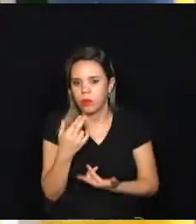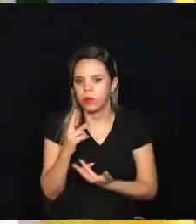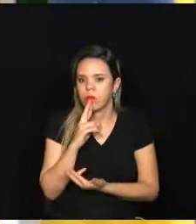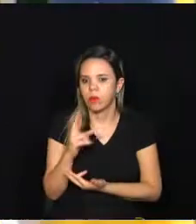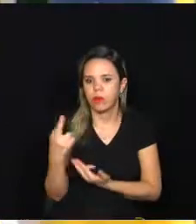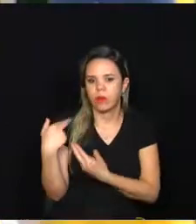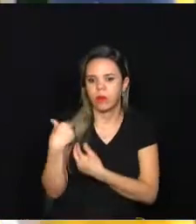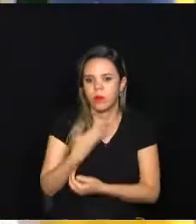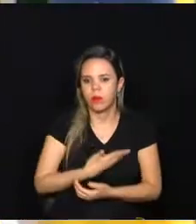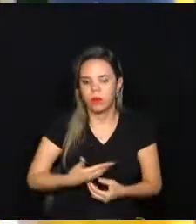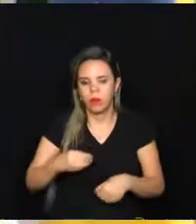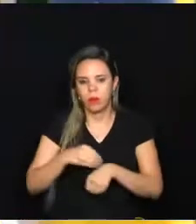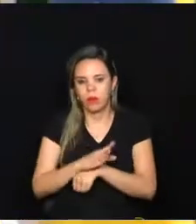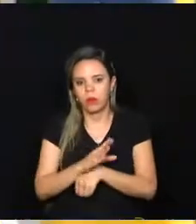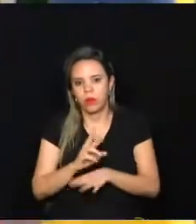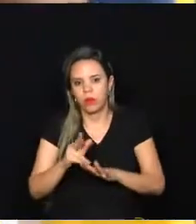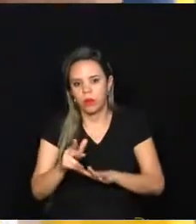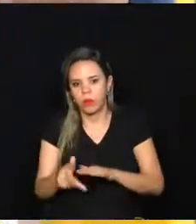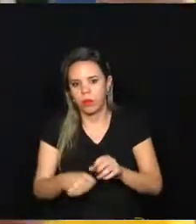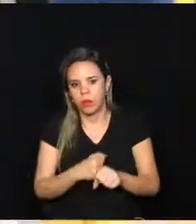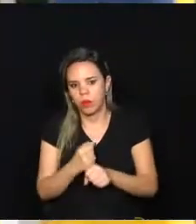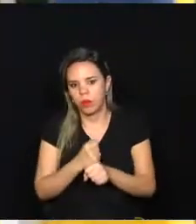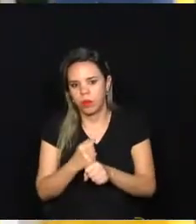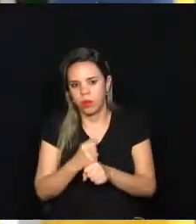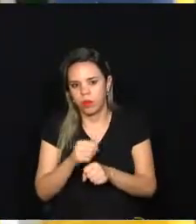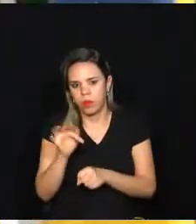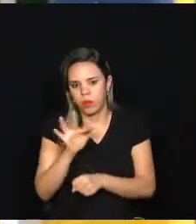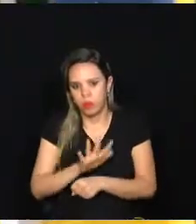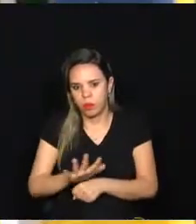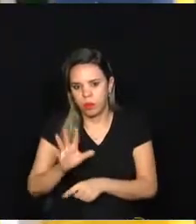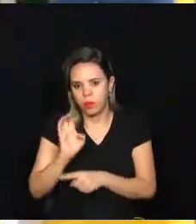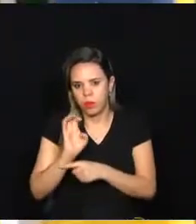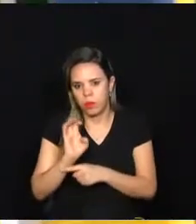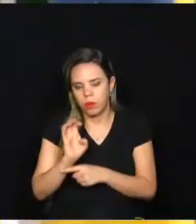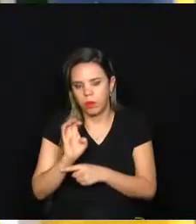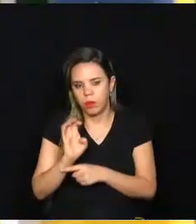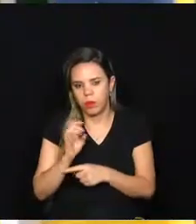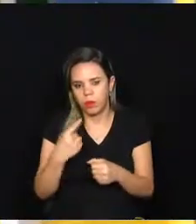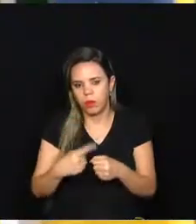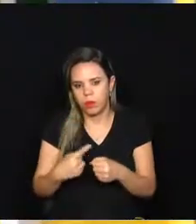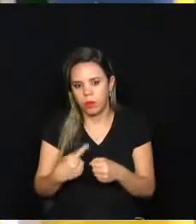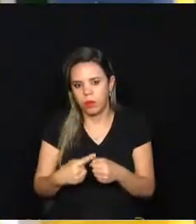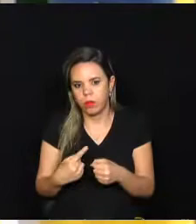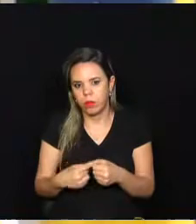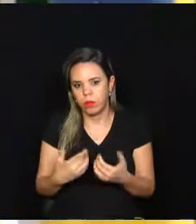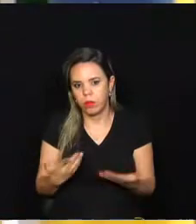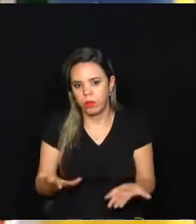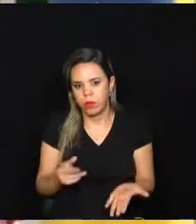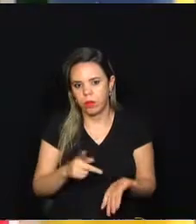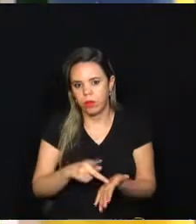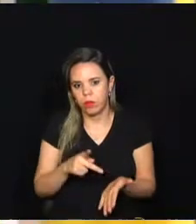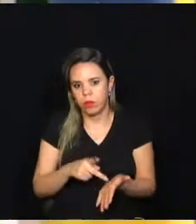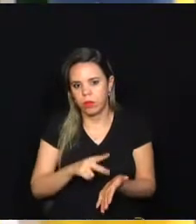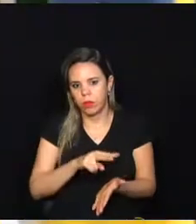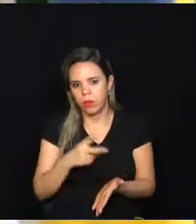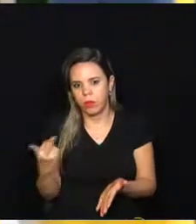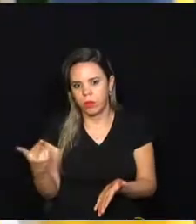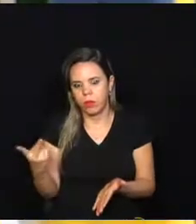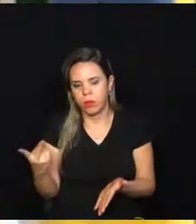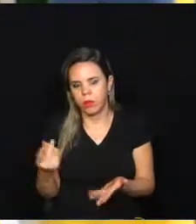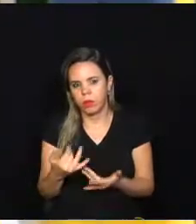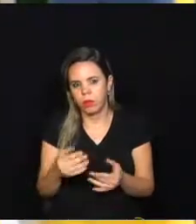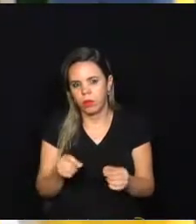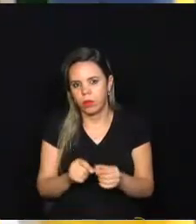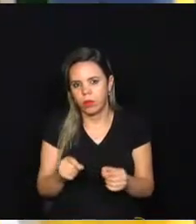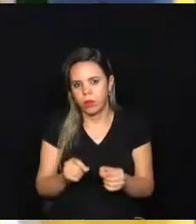governos estão dando nos vários âmbitos, federal, estadual e municipal, é, na verdade, o contrário do que a demanda.